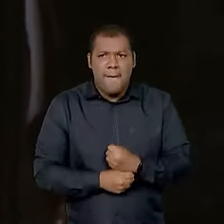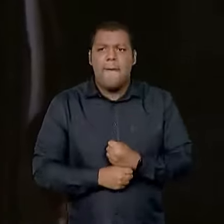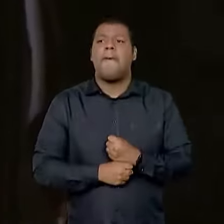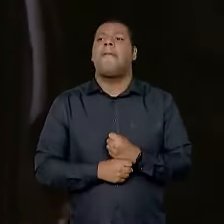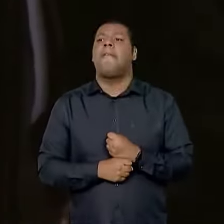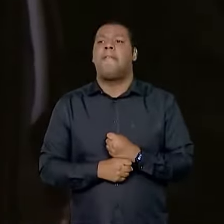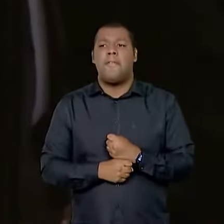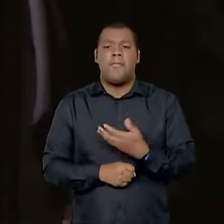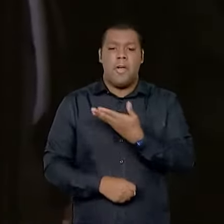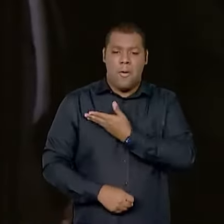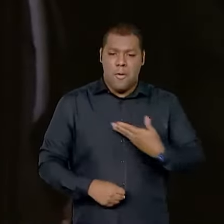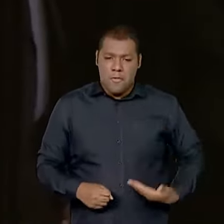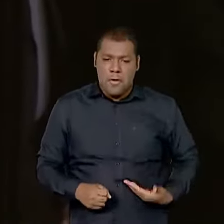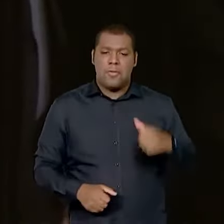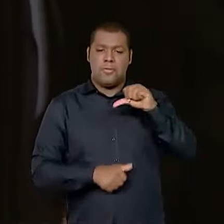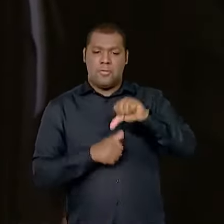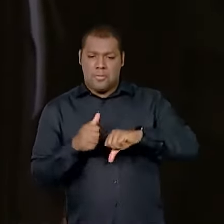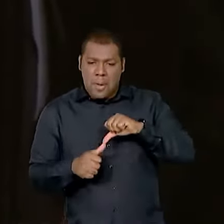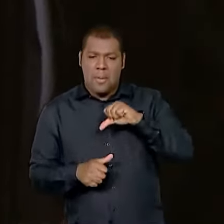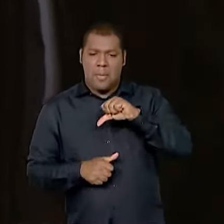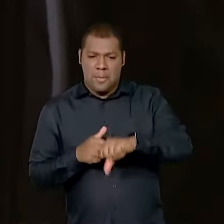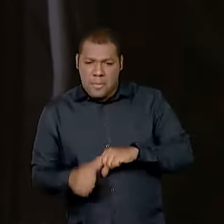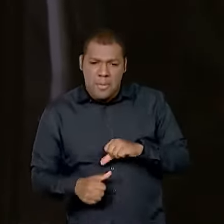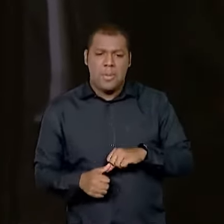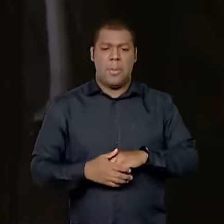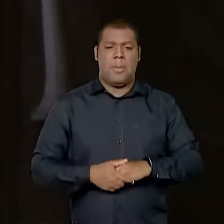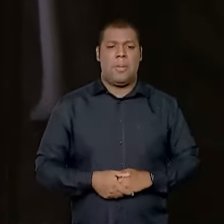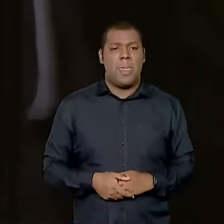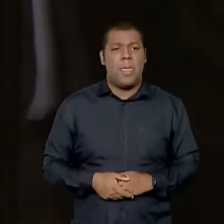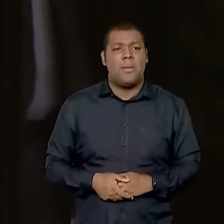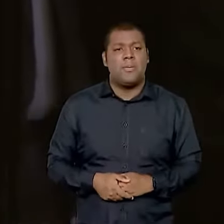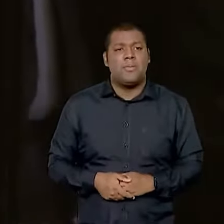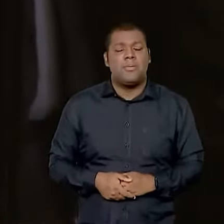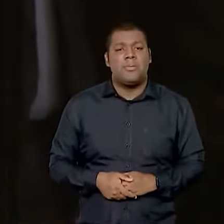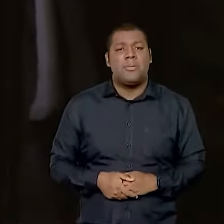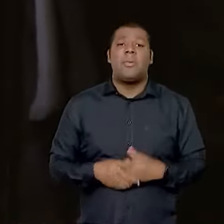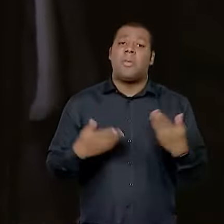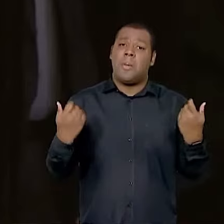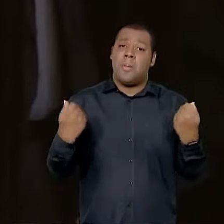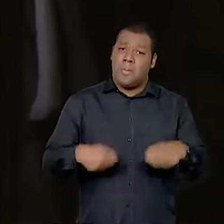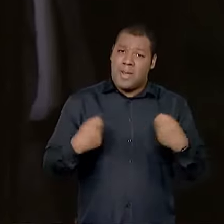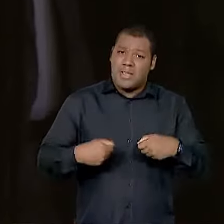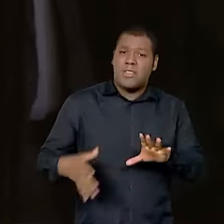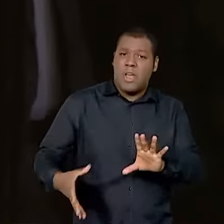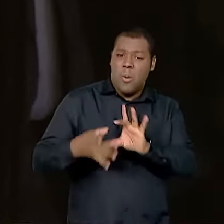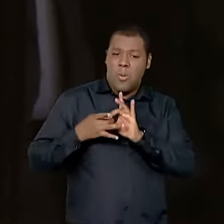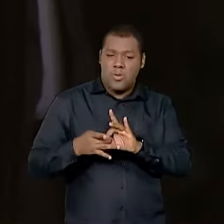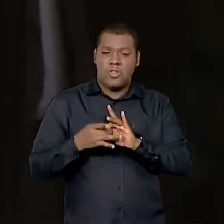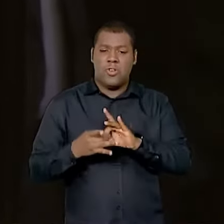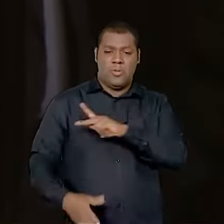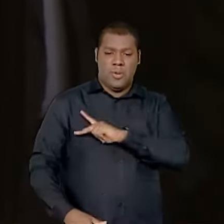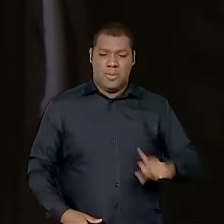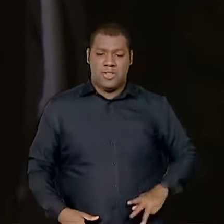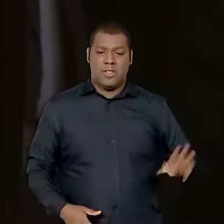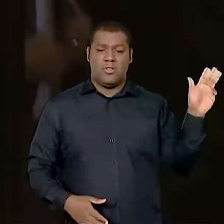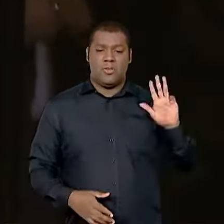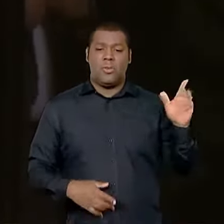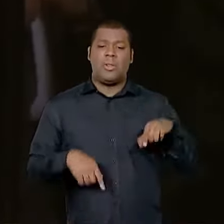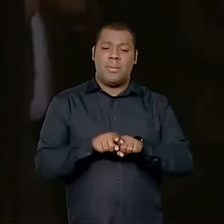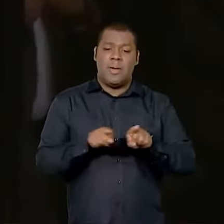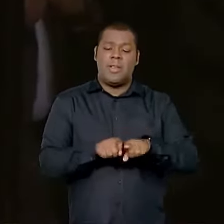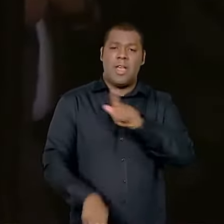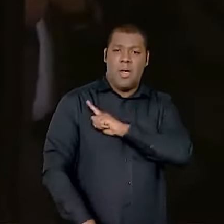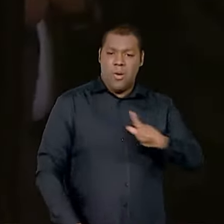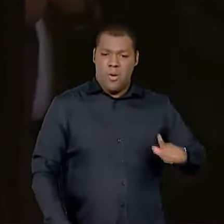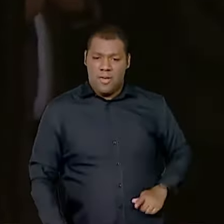sai governo, e a nossa geração política, Tadeu, nós temos realmente nos unir com o presidente Lula, com o governador Romeu Zema,